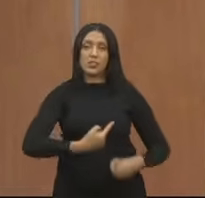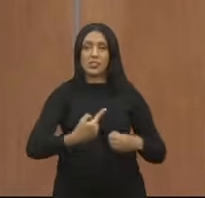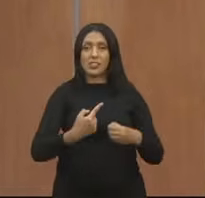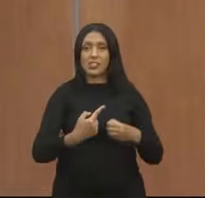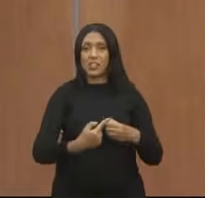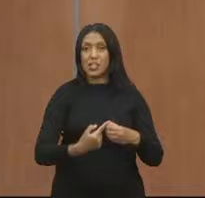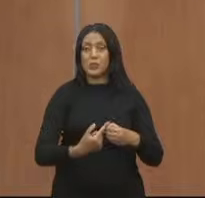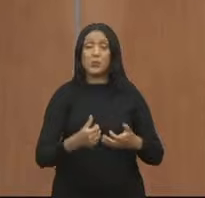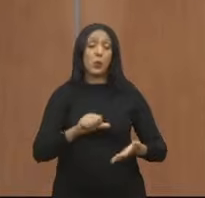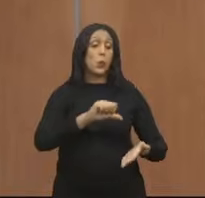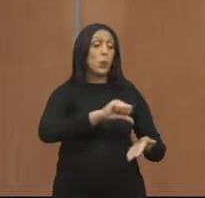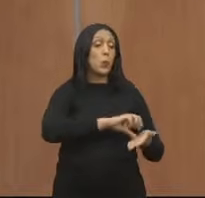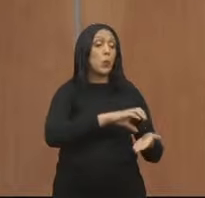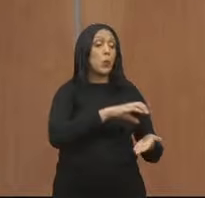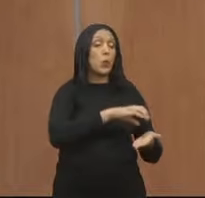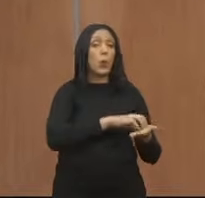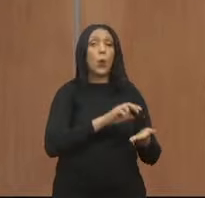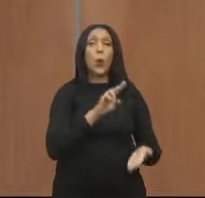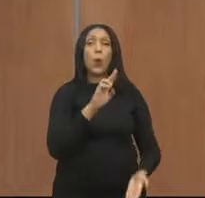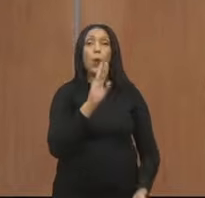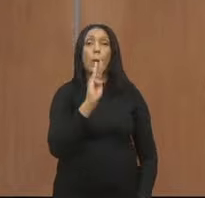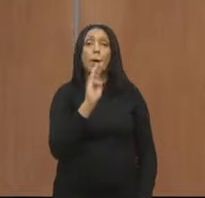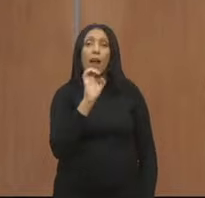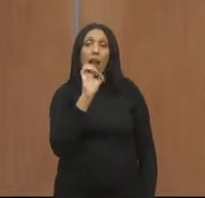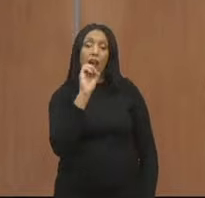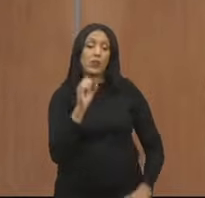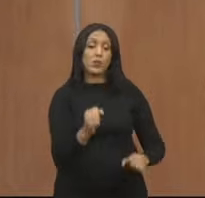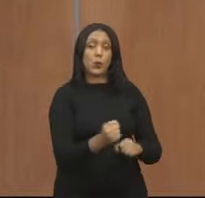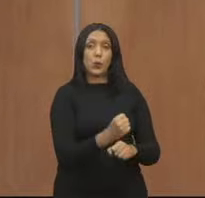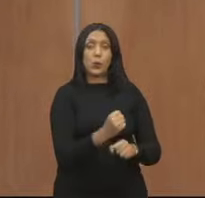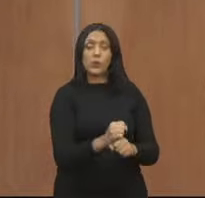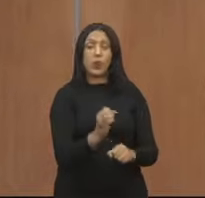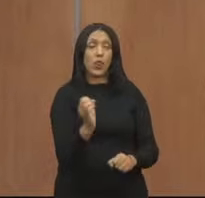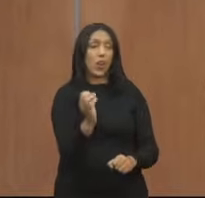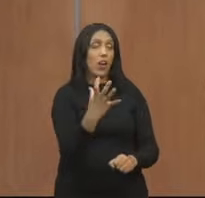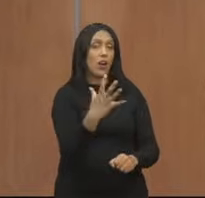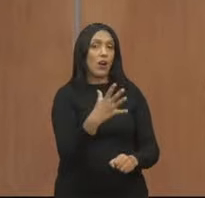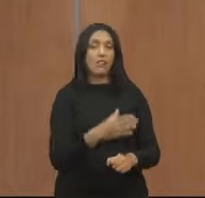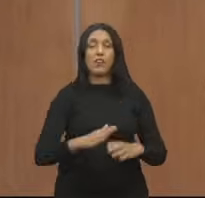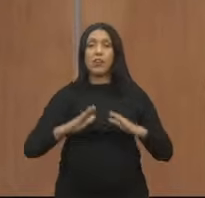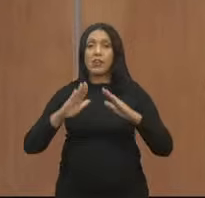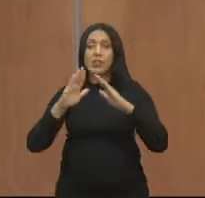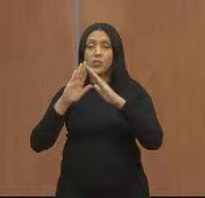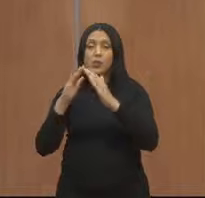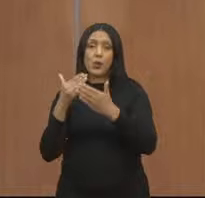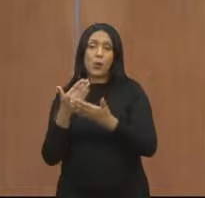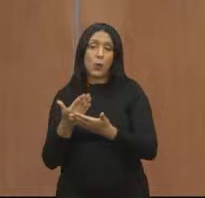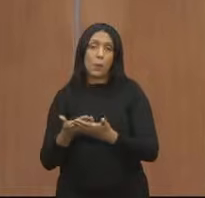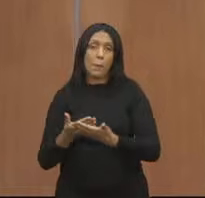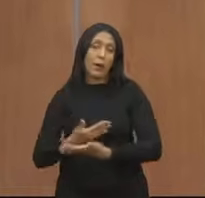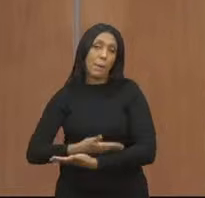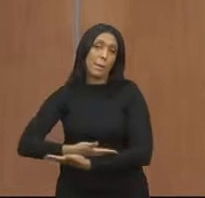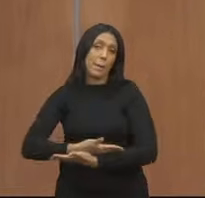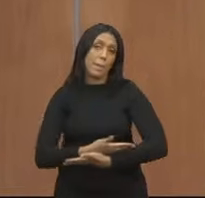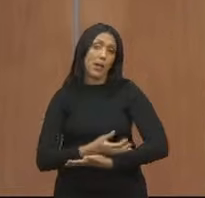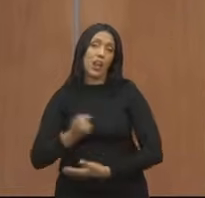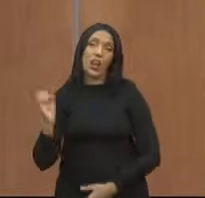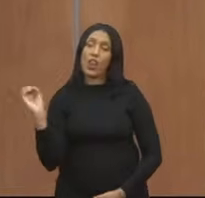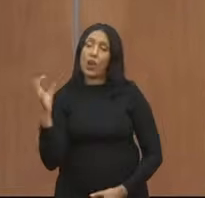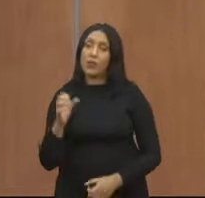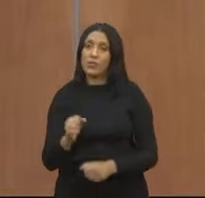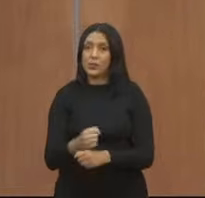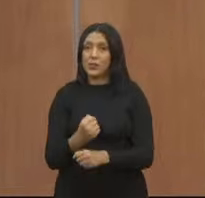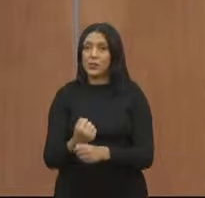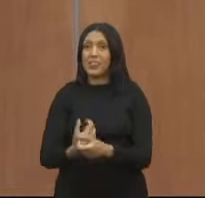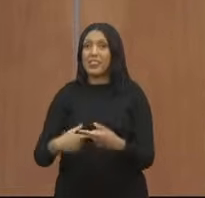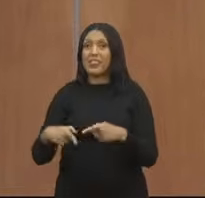as creches que vão ser construídas, as vias que serão feitas, o hospital municipal também está aí para acontecer, que é uma